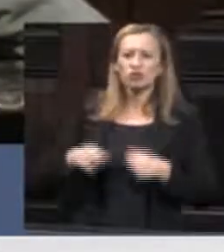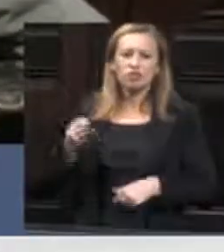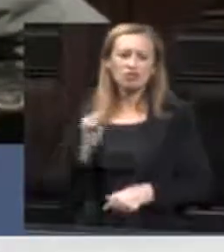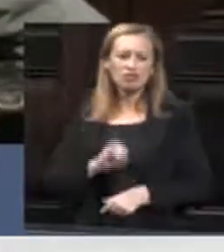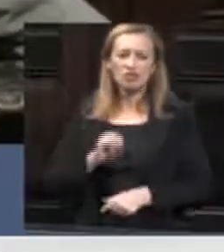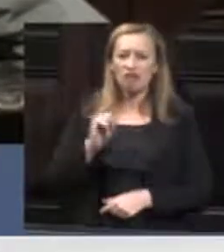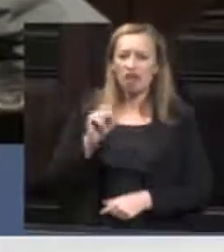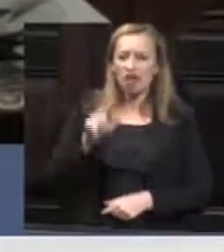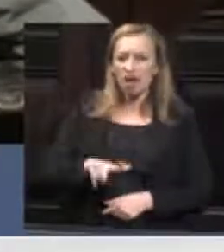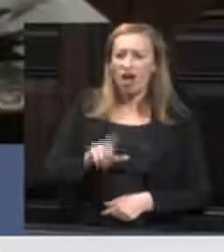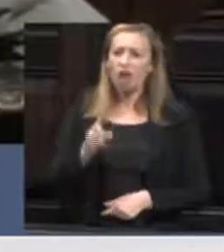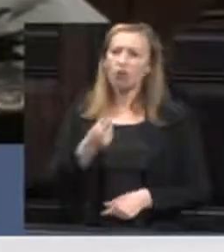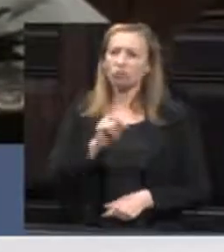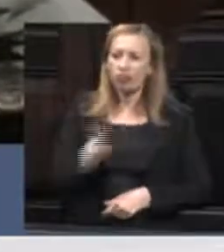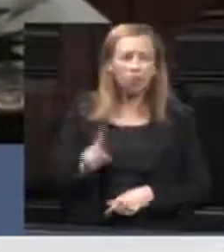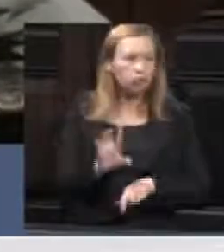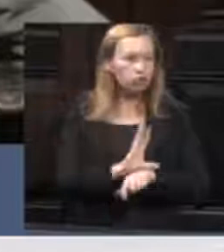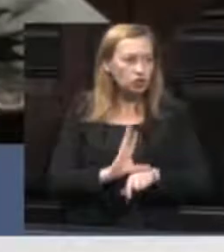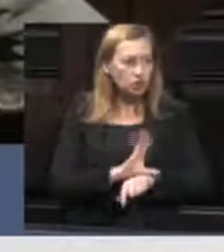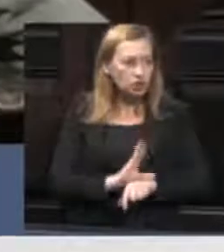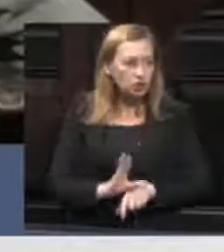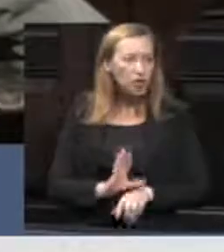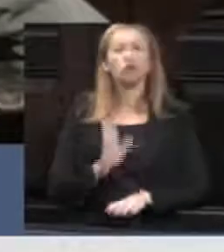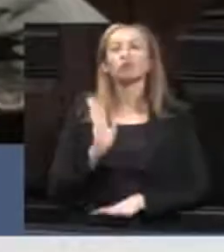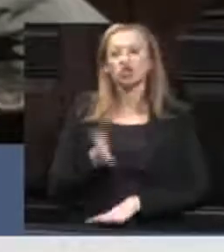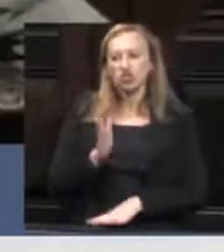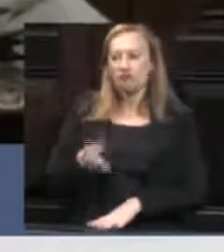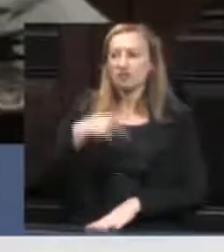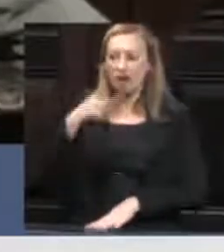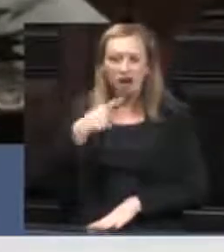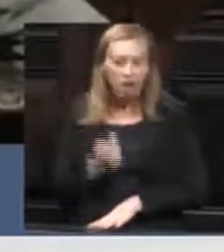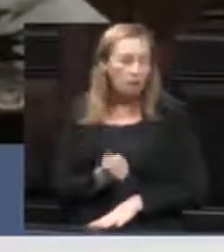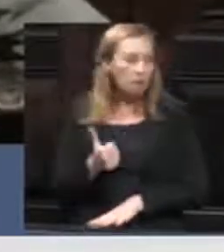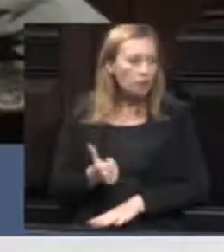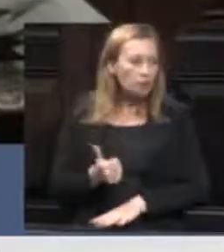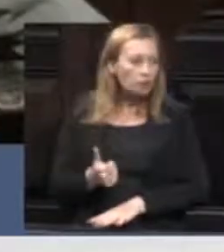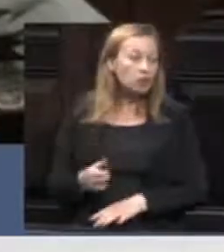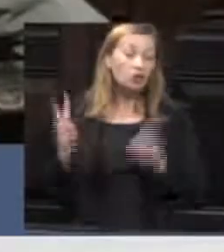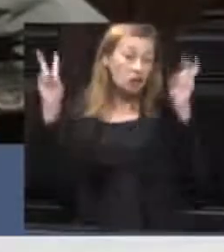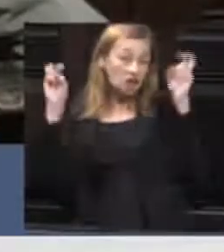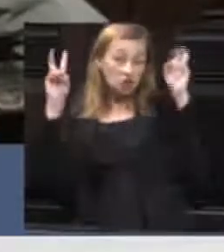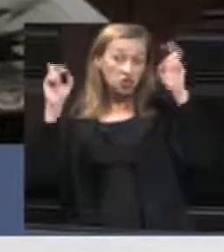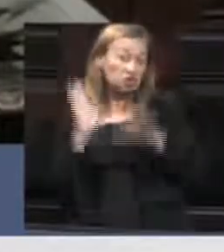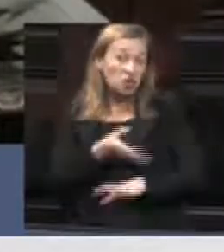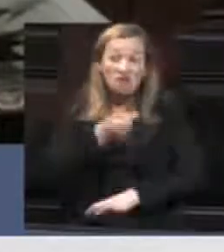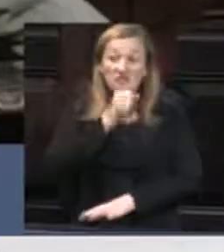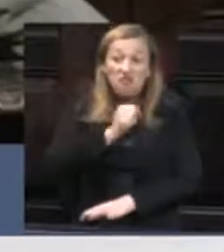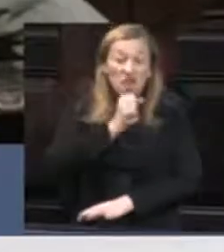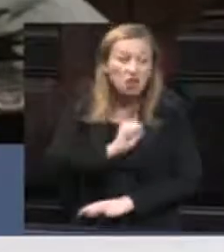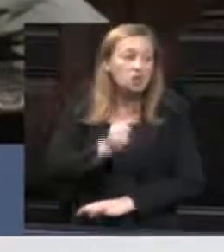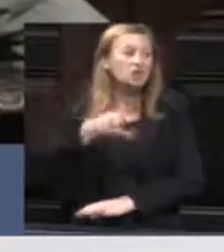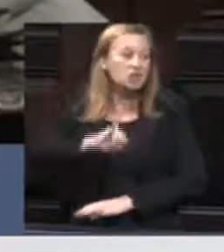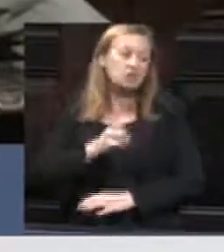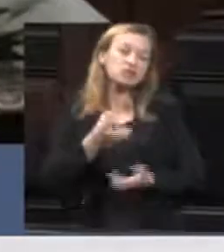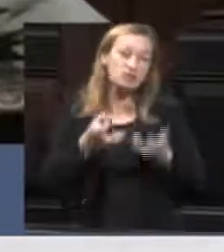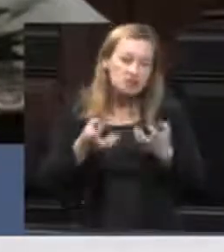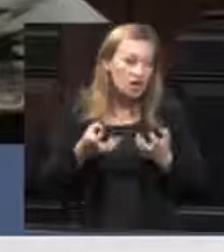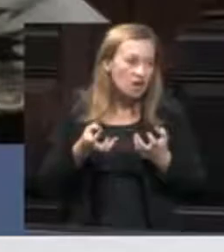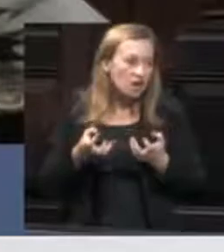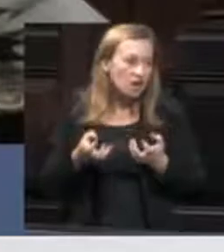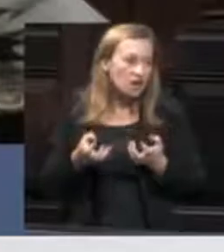inconstitucionalidade. Como eu já disse isso ainda há pouco, isso é matéria vencida. Se quiser revogar